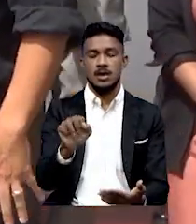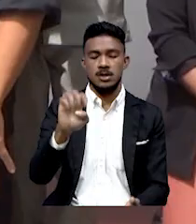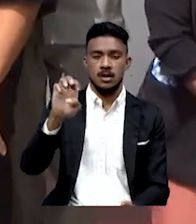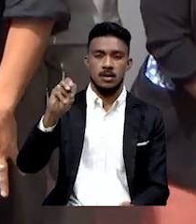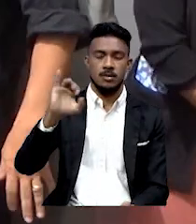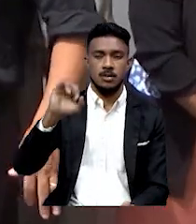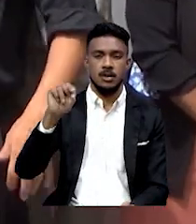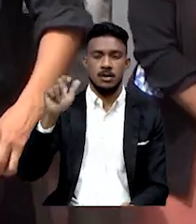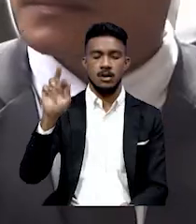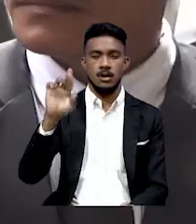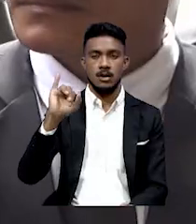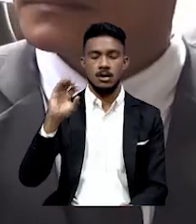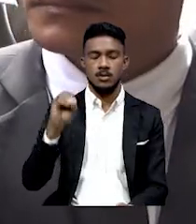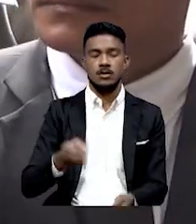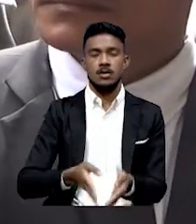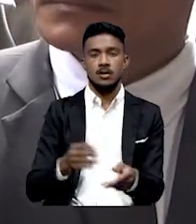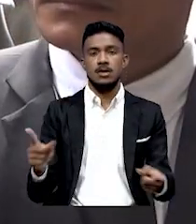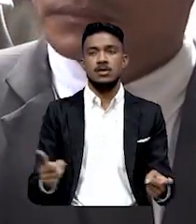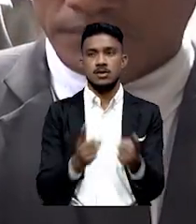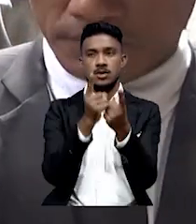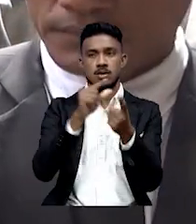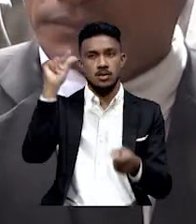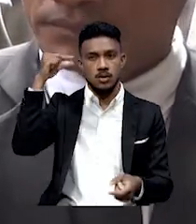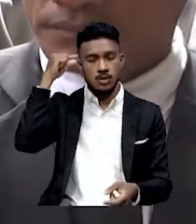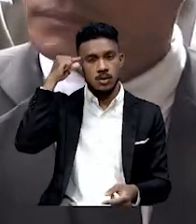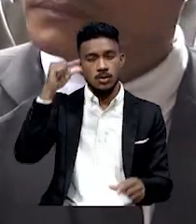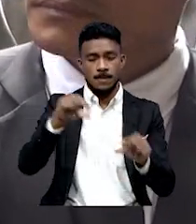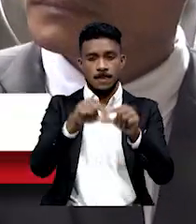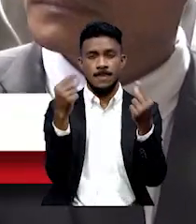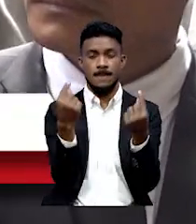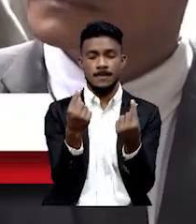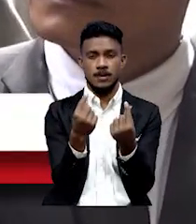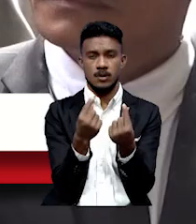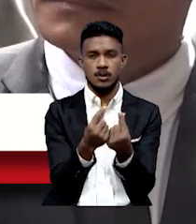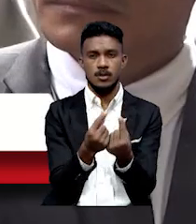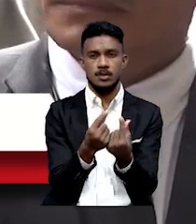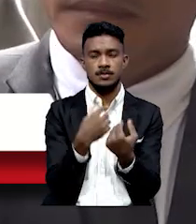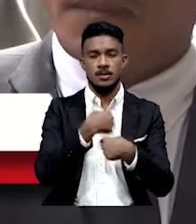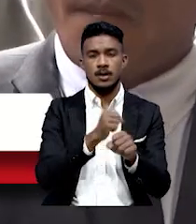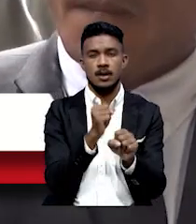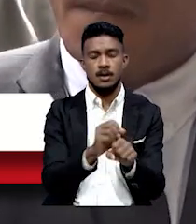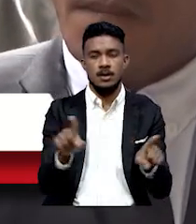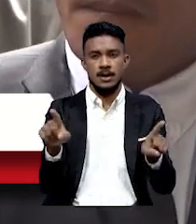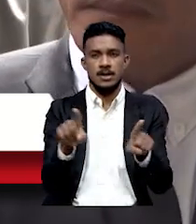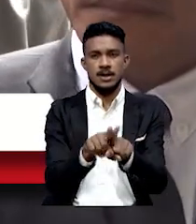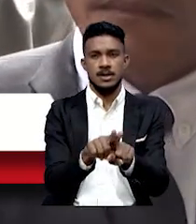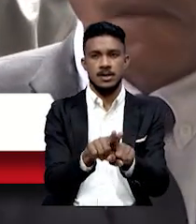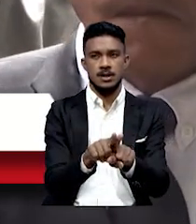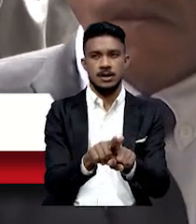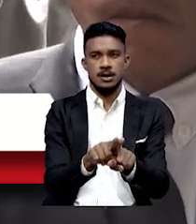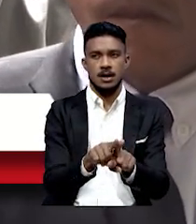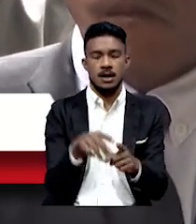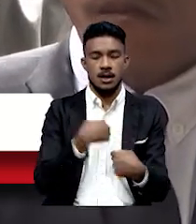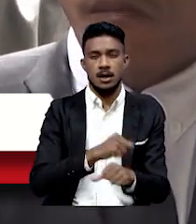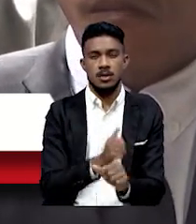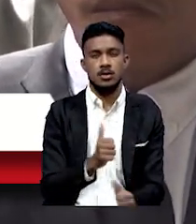enfrenta. Nebe que serviço diretamente ao grupo de empresas Pax, halo hanesan kumpi